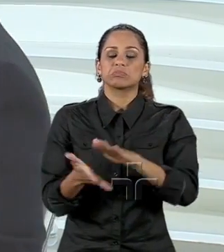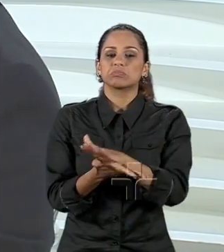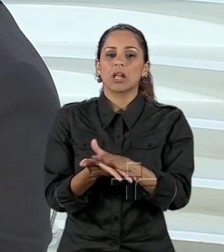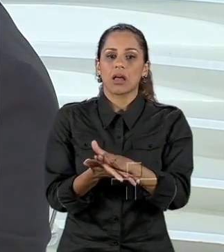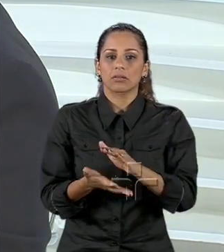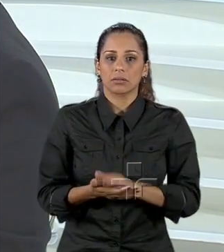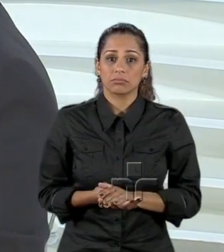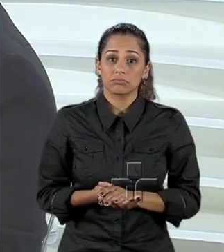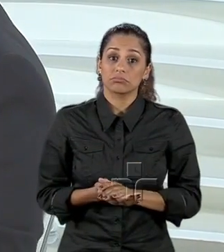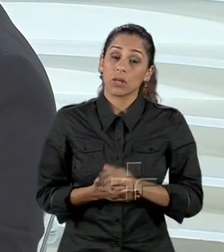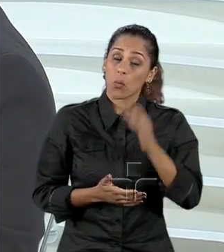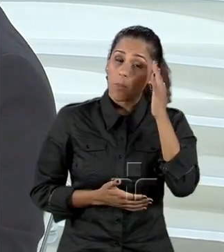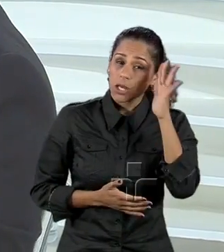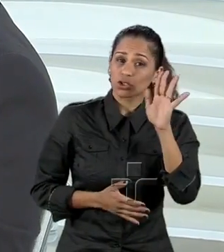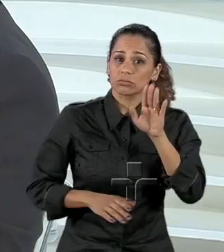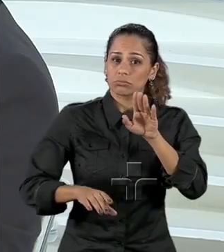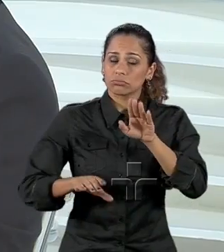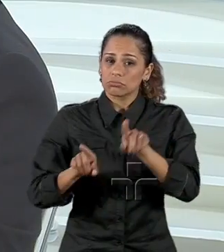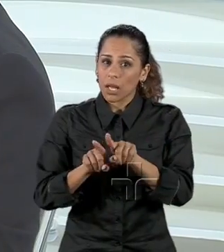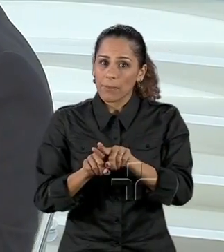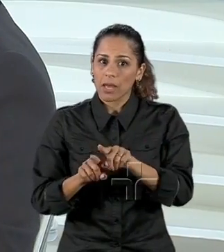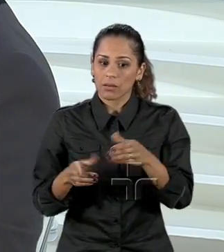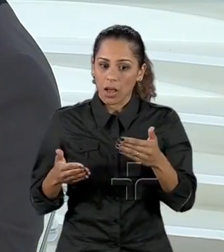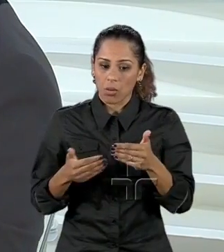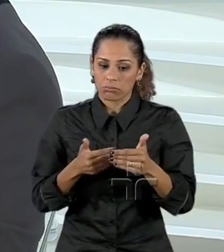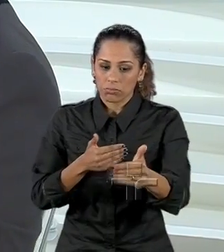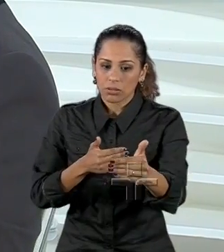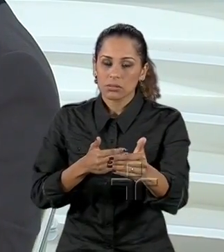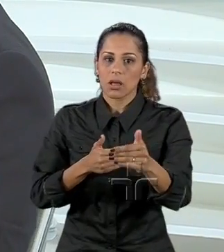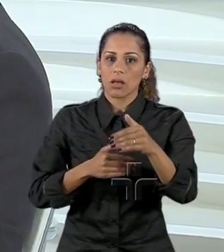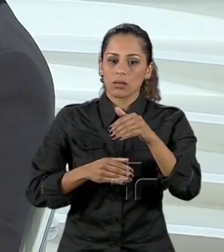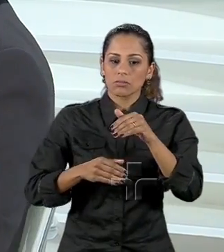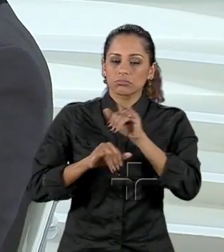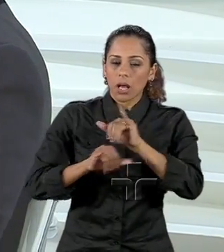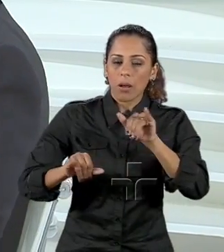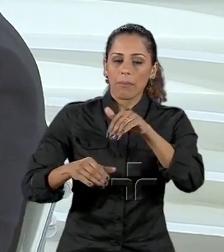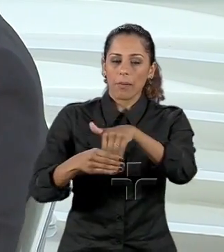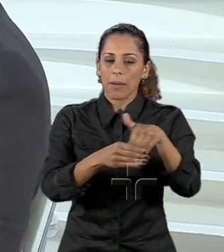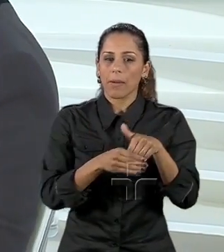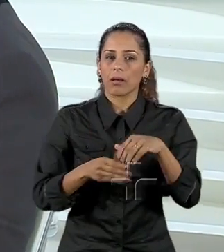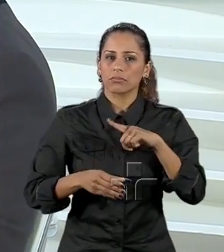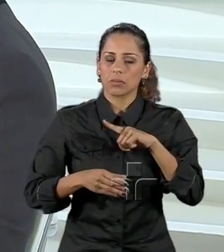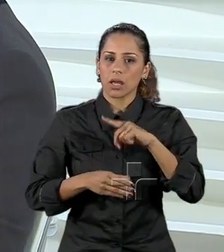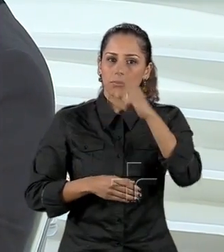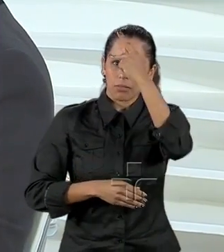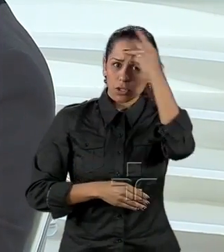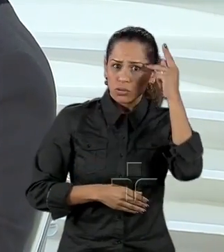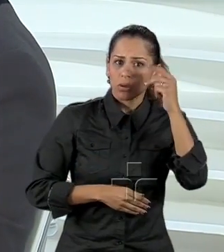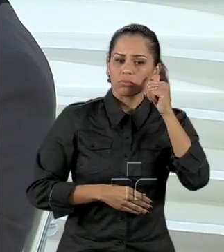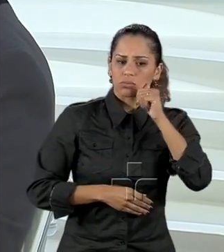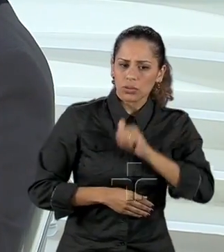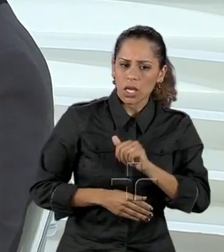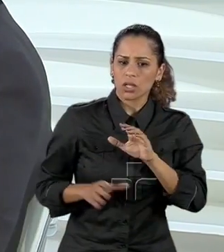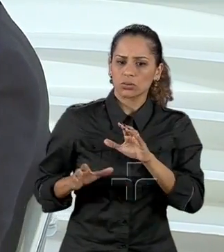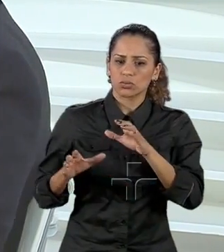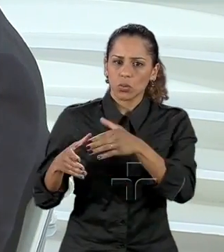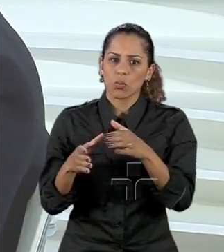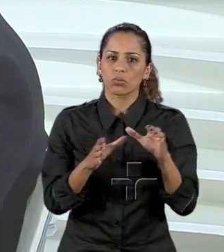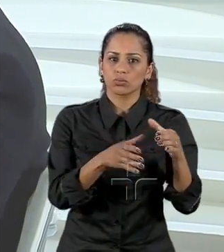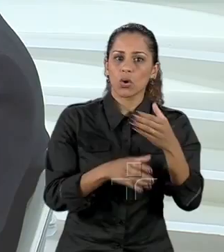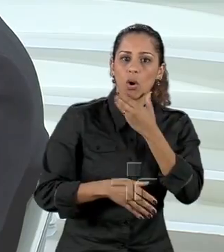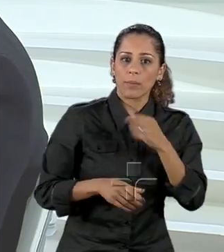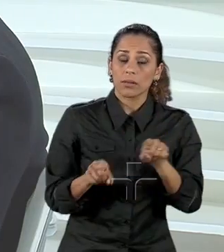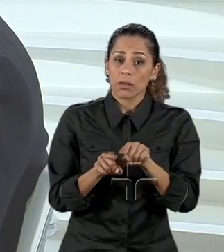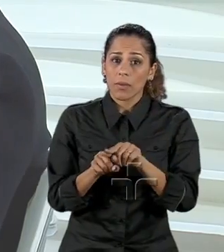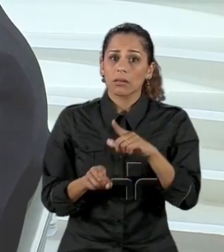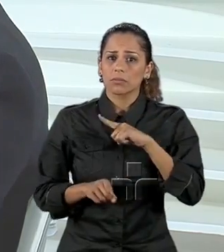nesse processo eleitoral, ser a voz dessas mulheres, desses homens que sabem que essa subrepresentação na política, uma política tão diferente do